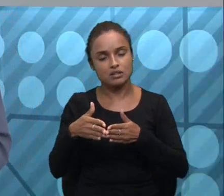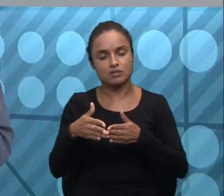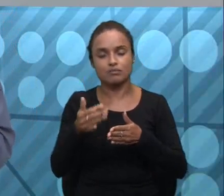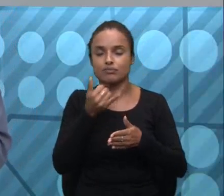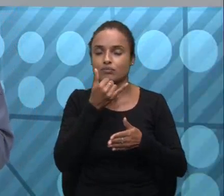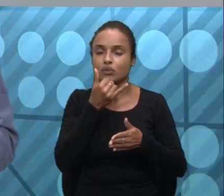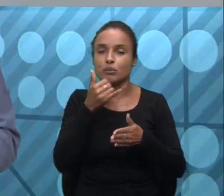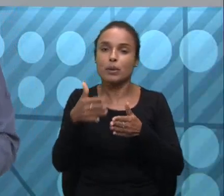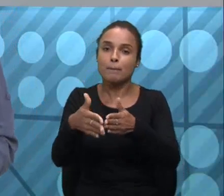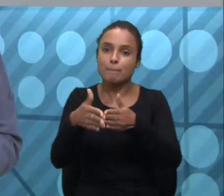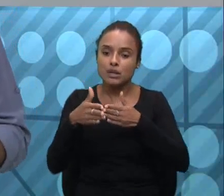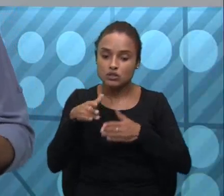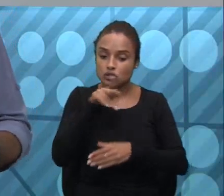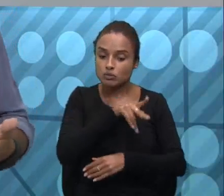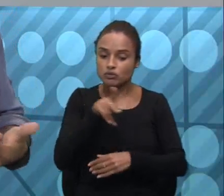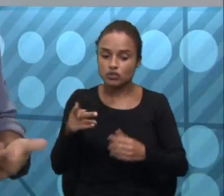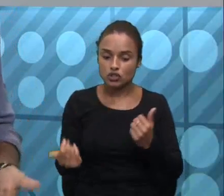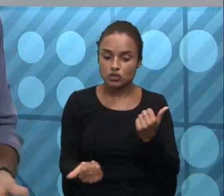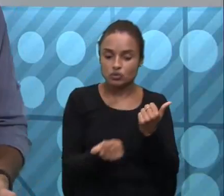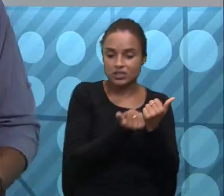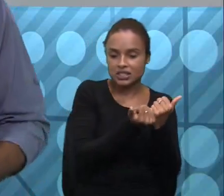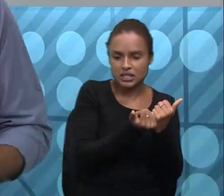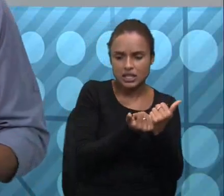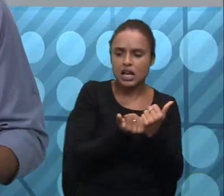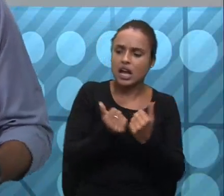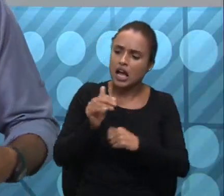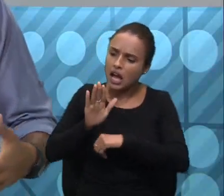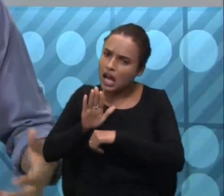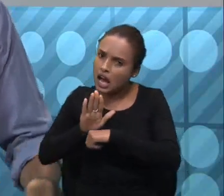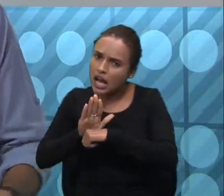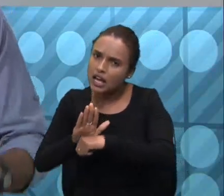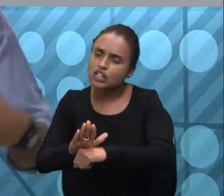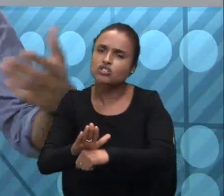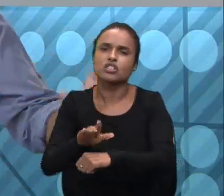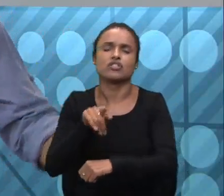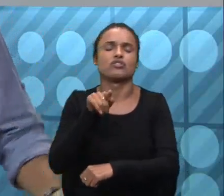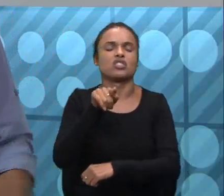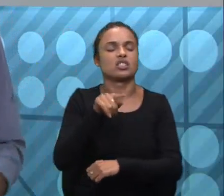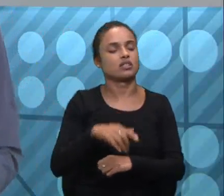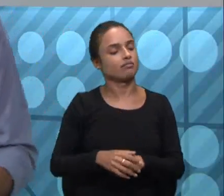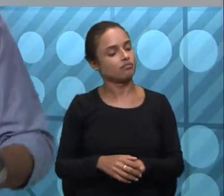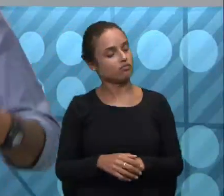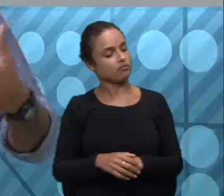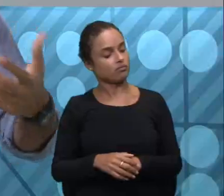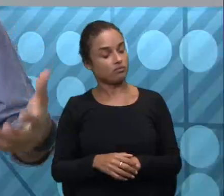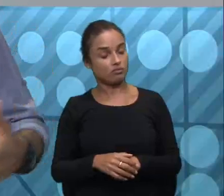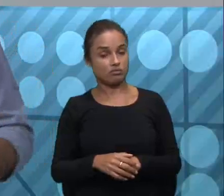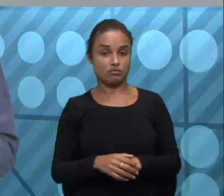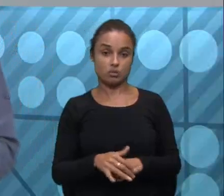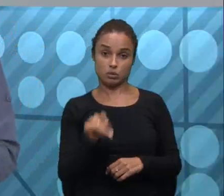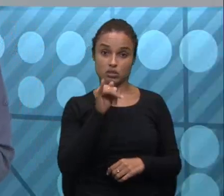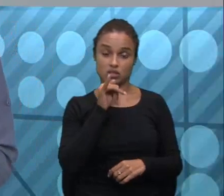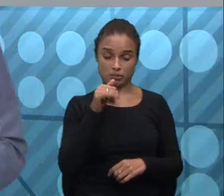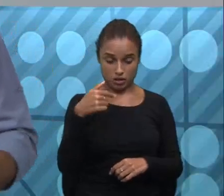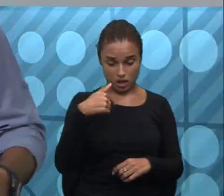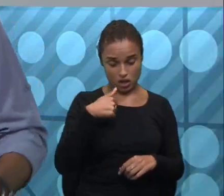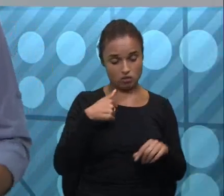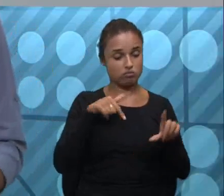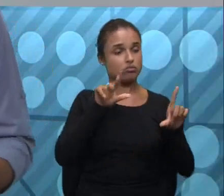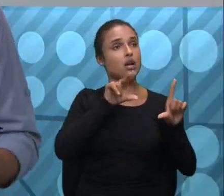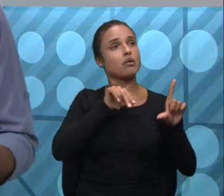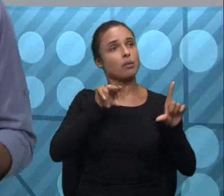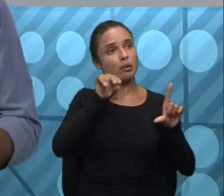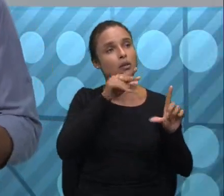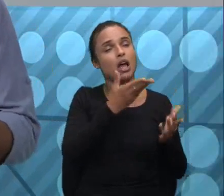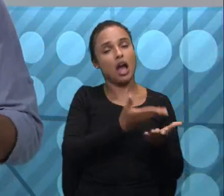possível. Se por um acaso eu estou aqui dando a aula e aí o tutor, isso é impossível de fazer, não sei porque tem essas